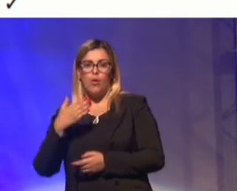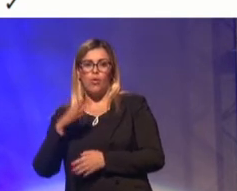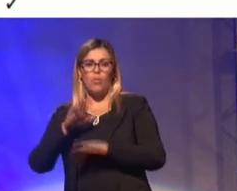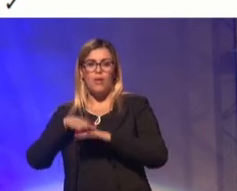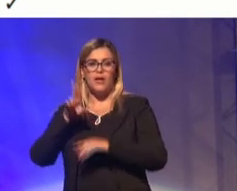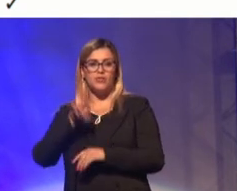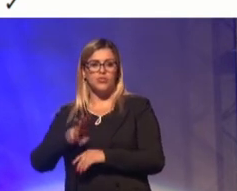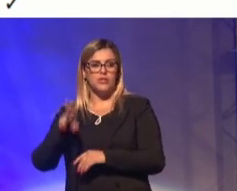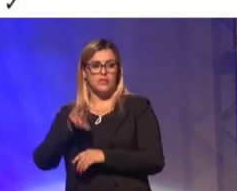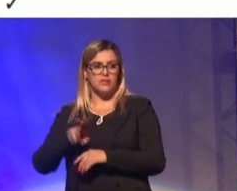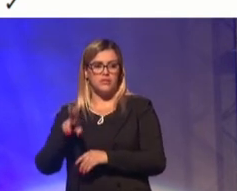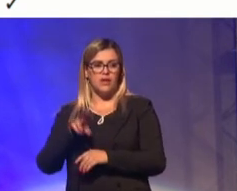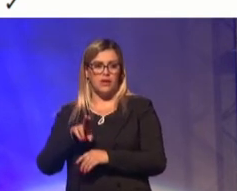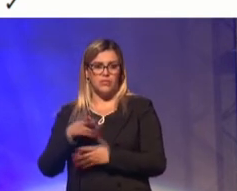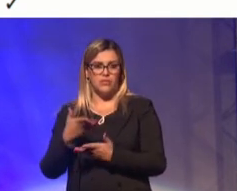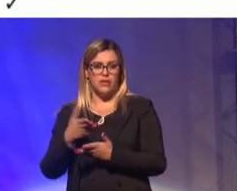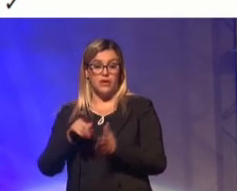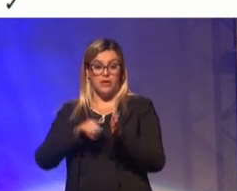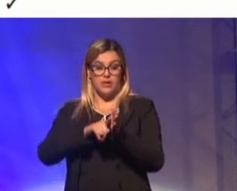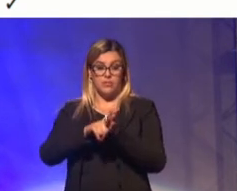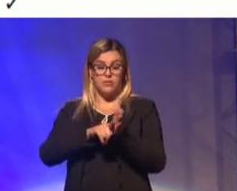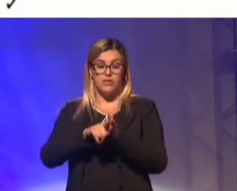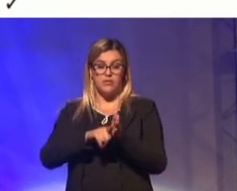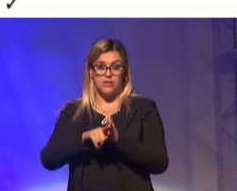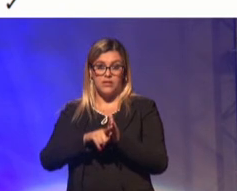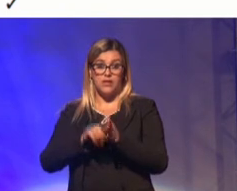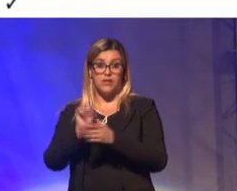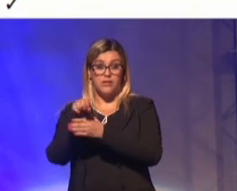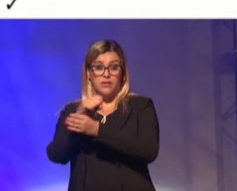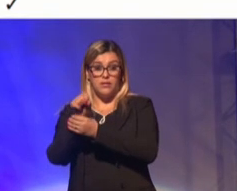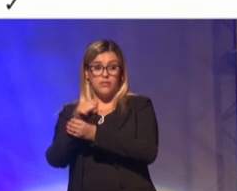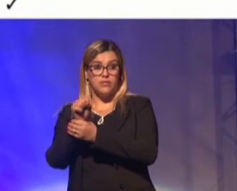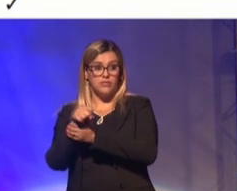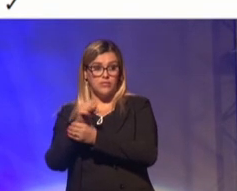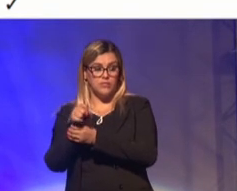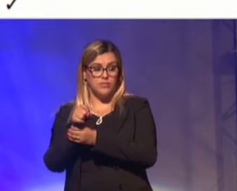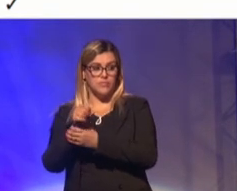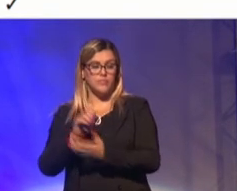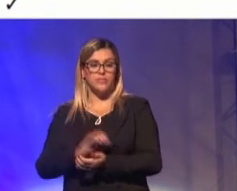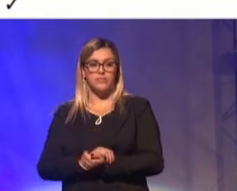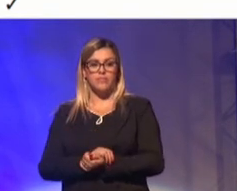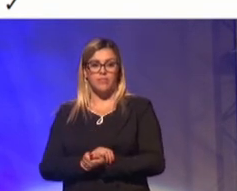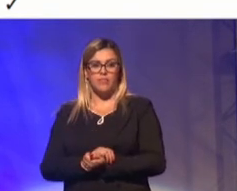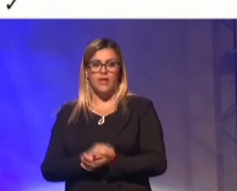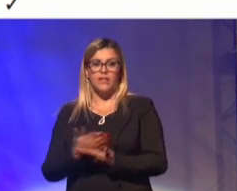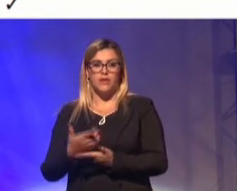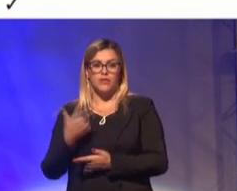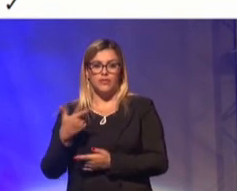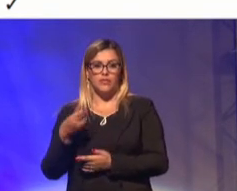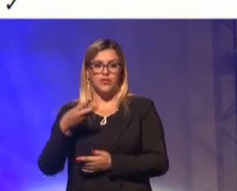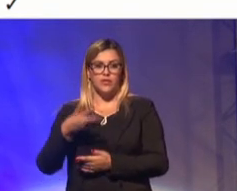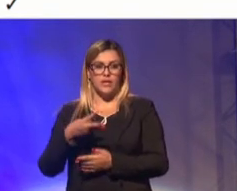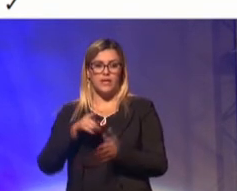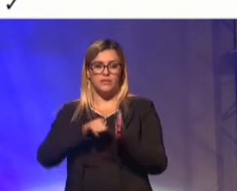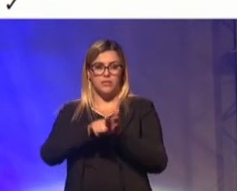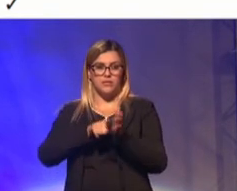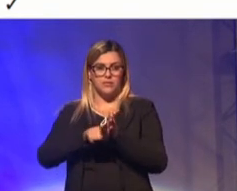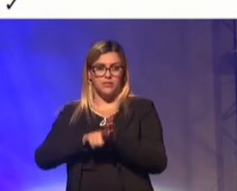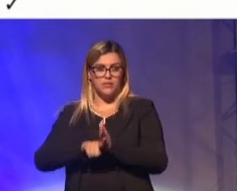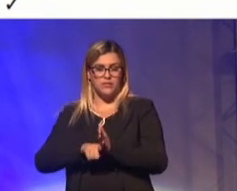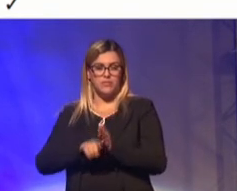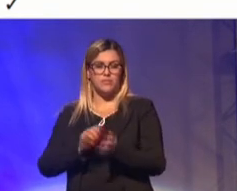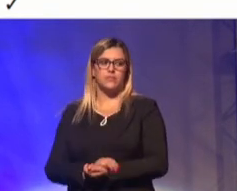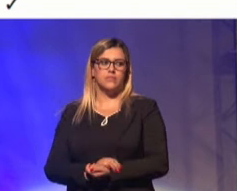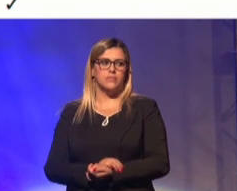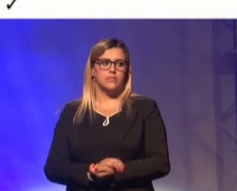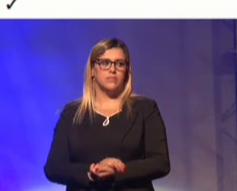foram mais considerados nos estudos e que os fisioterapeutas mais utilizavam. Então, são 23 estudos aqui